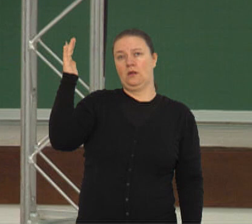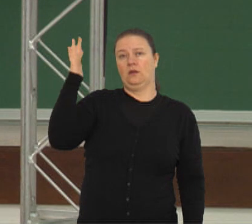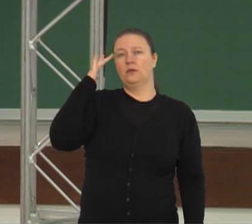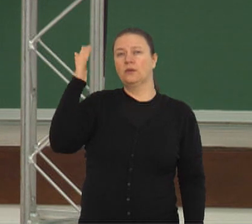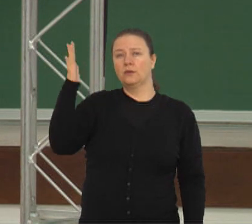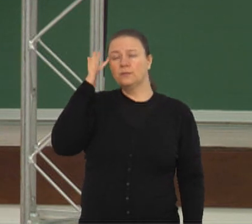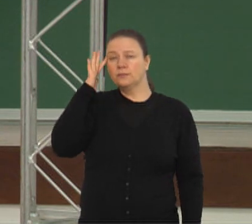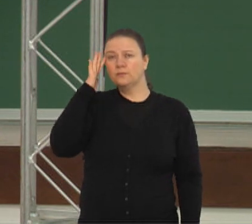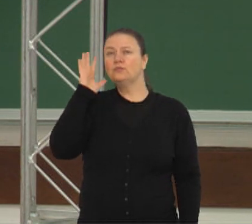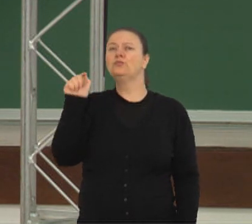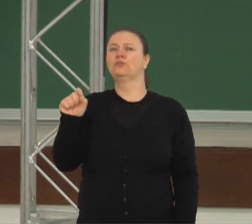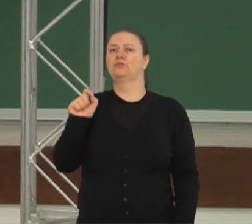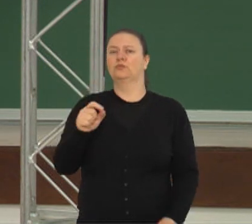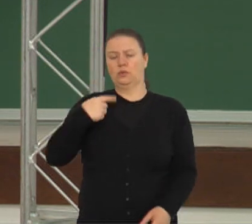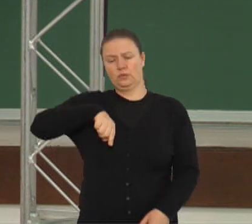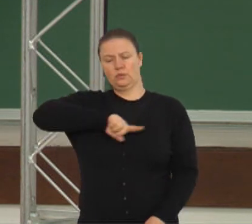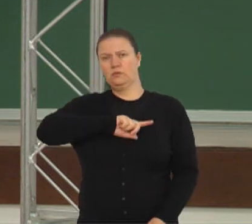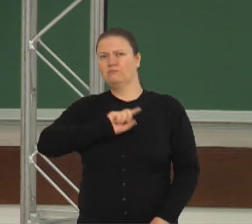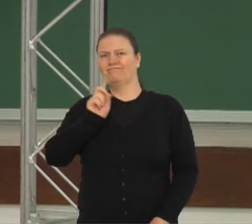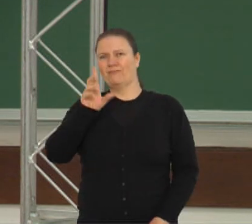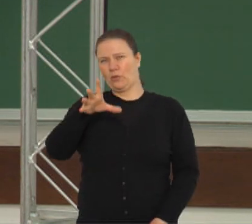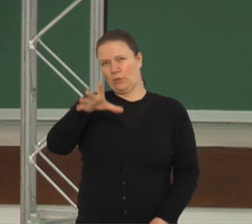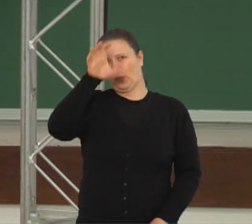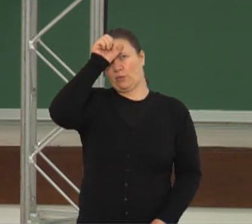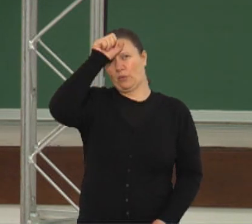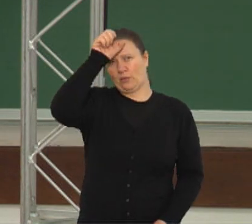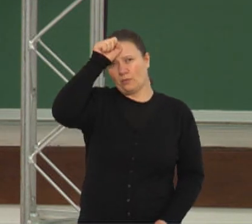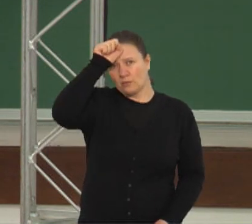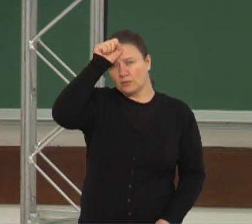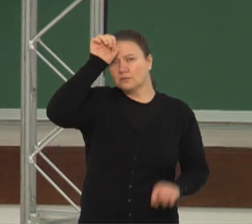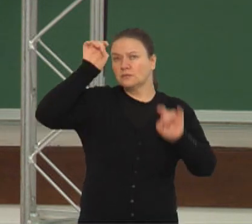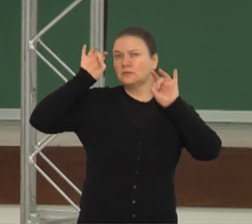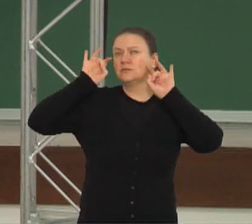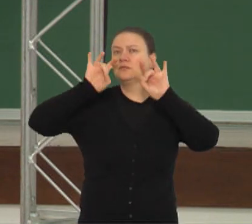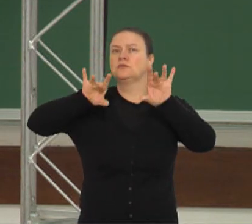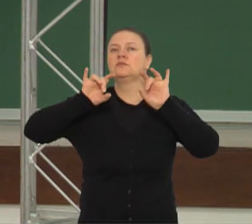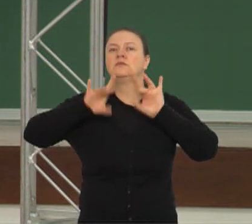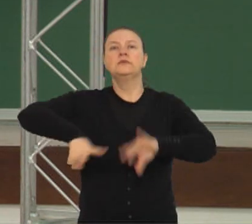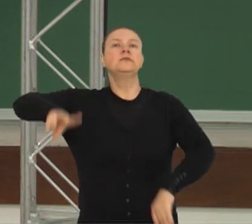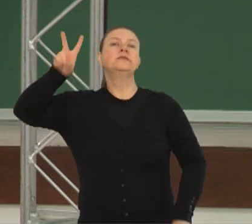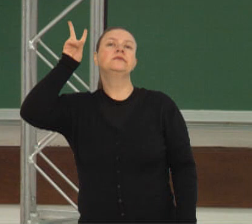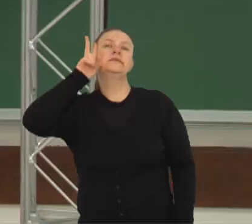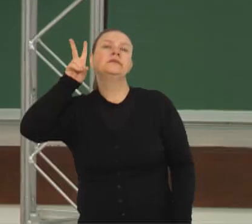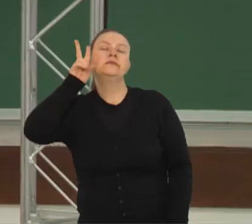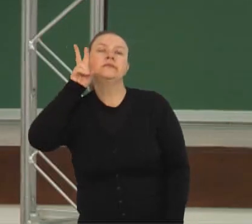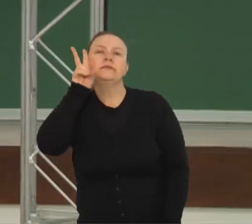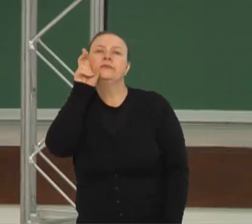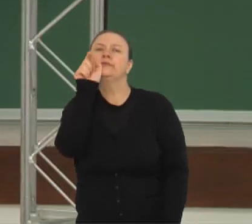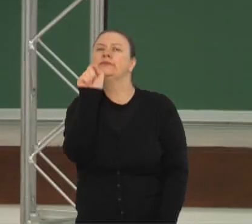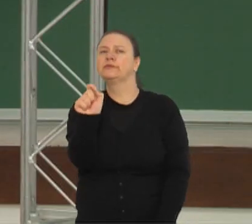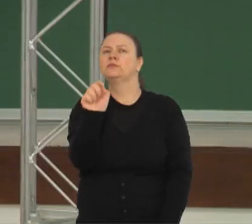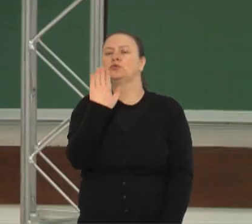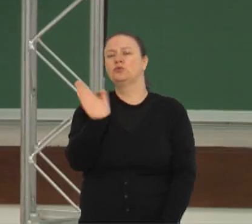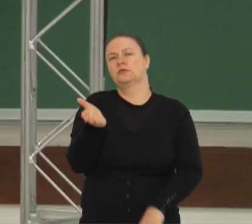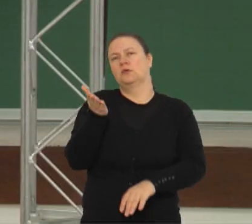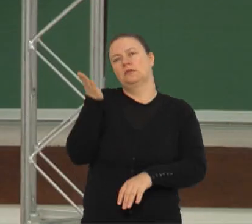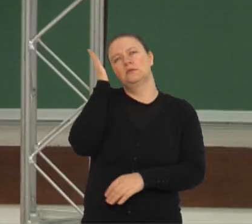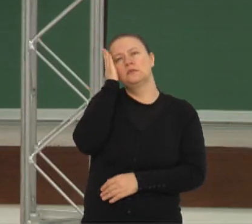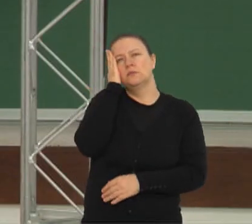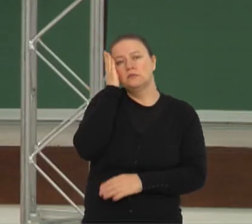vida, nós não aprendemos, nós só nos lembramos daquilo que já